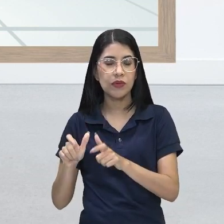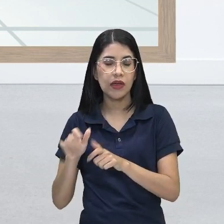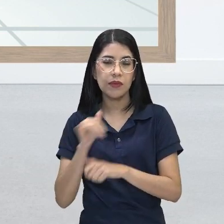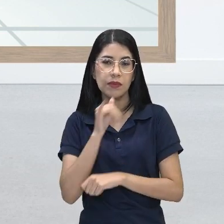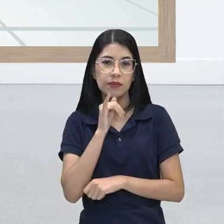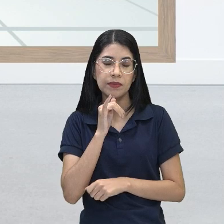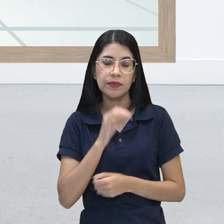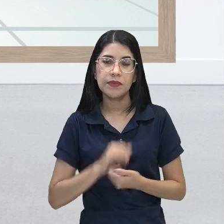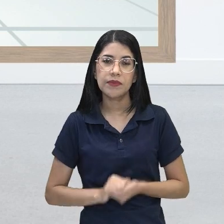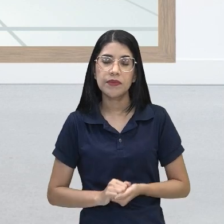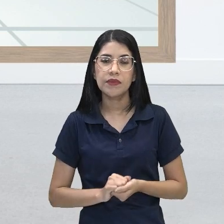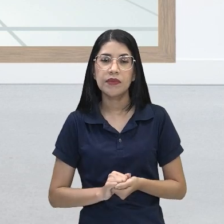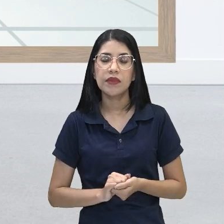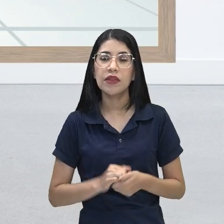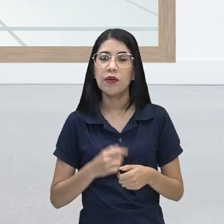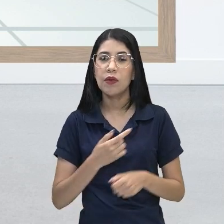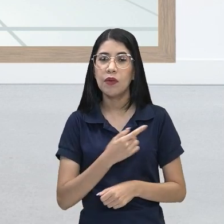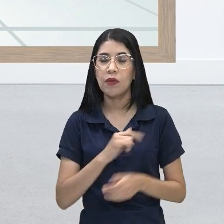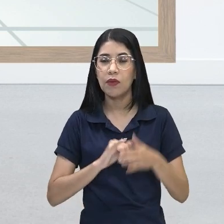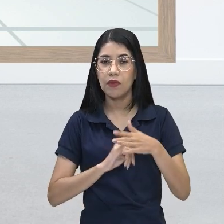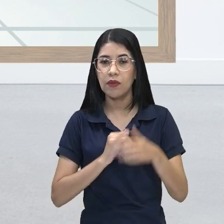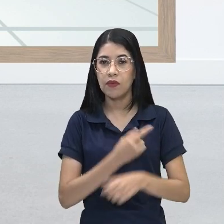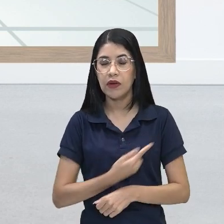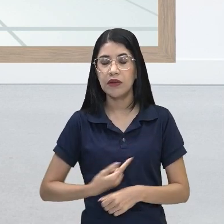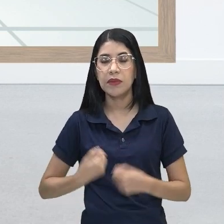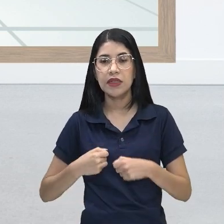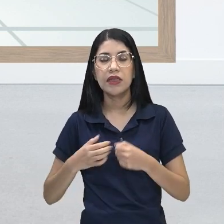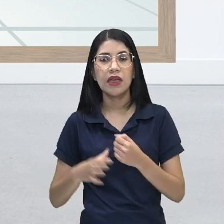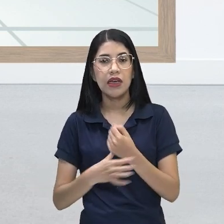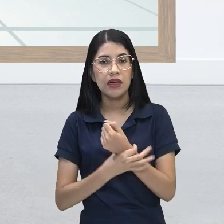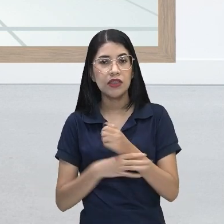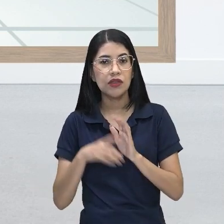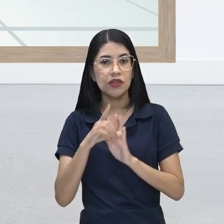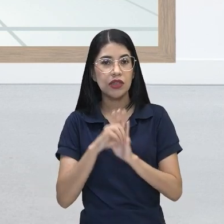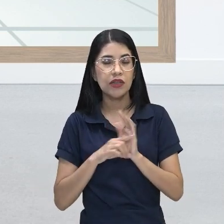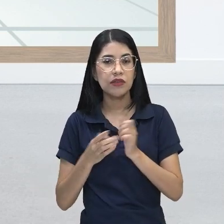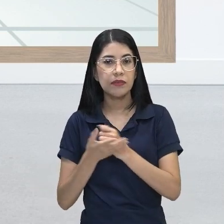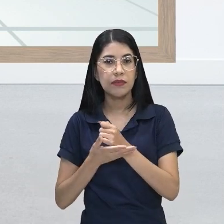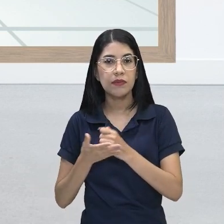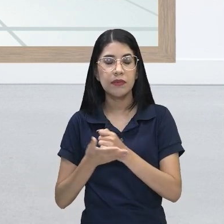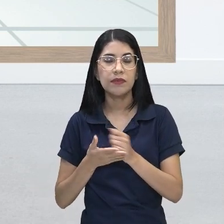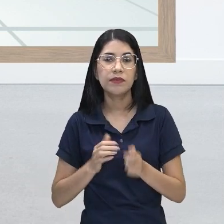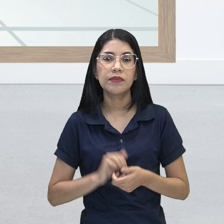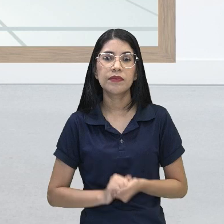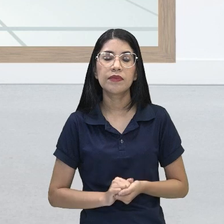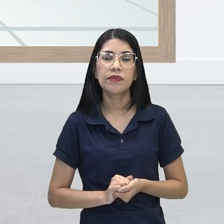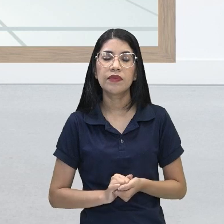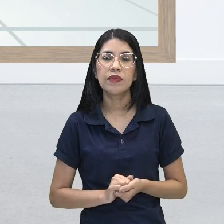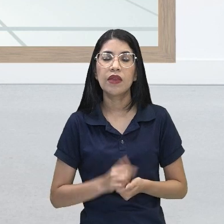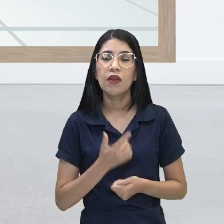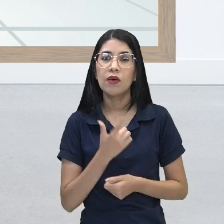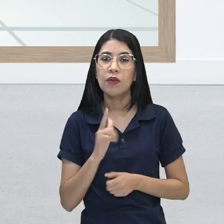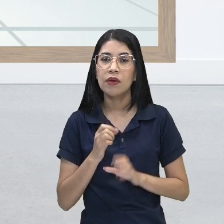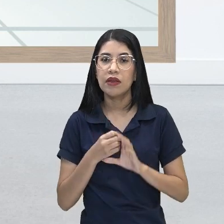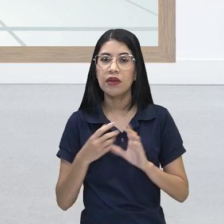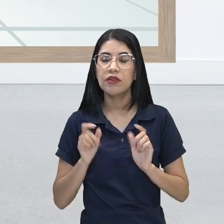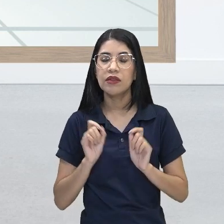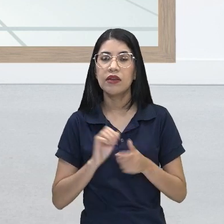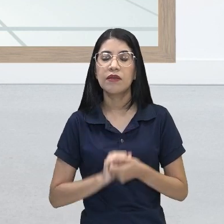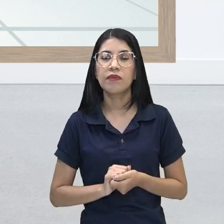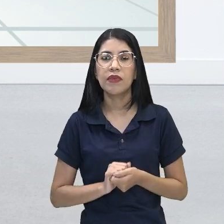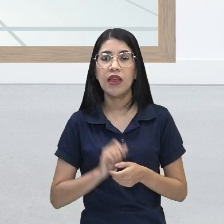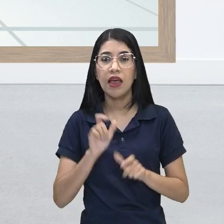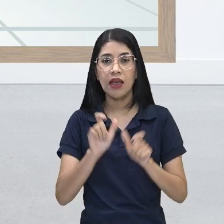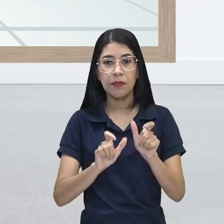o Estado deve garantir esses direitos, chamados direitos fundamentais. Outra característica é a participação